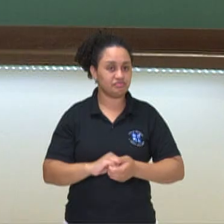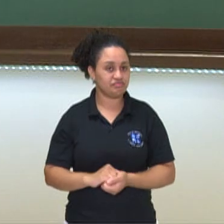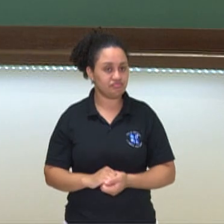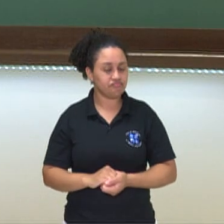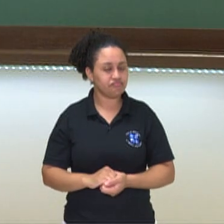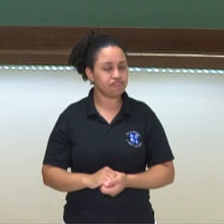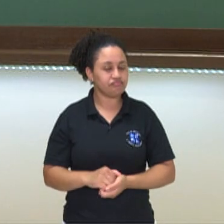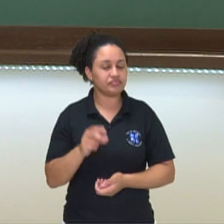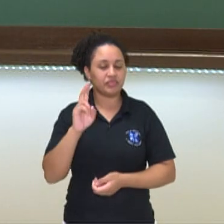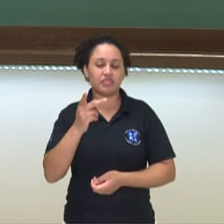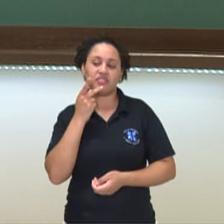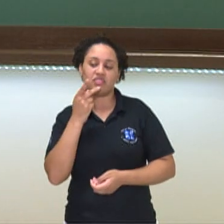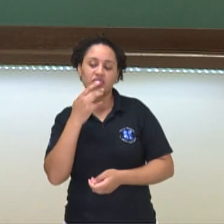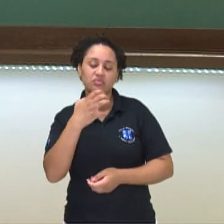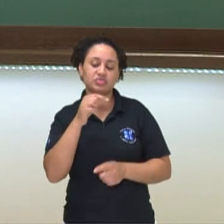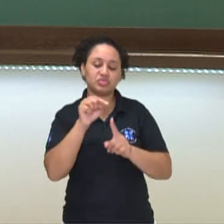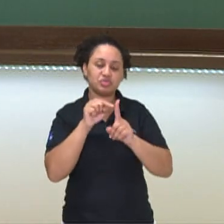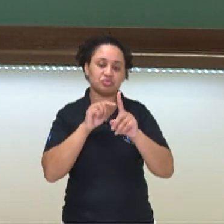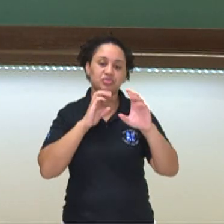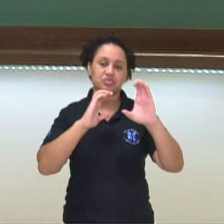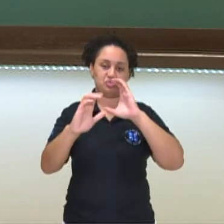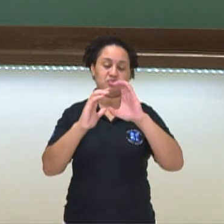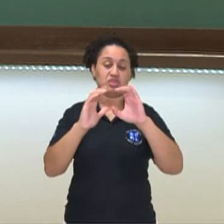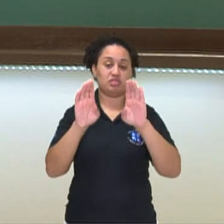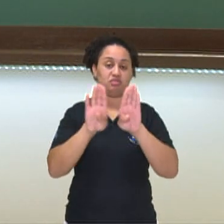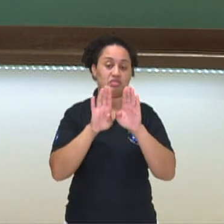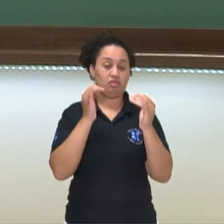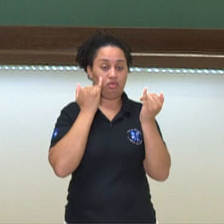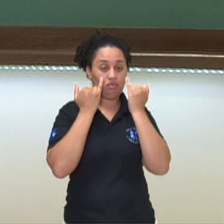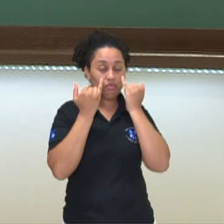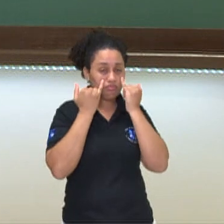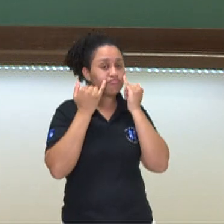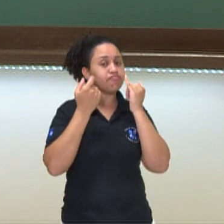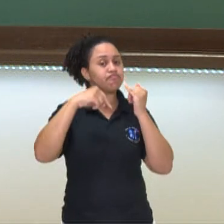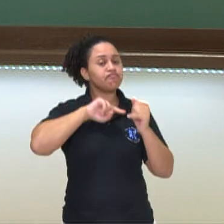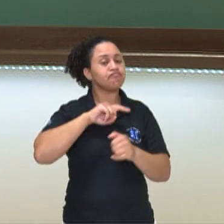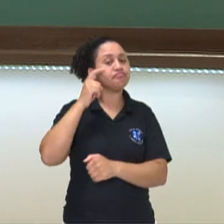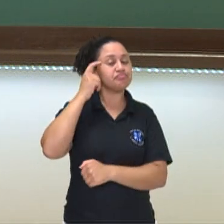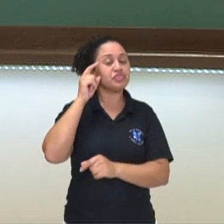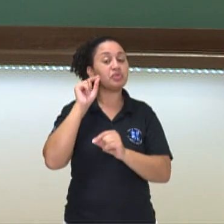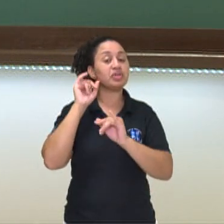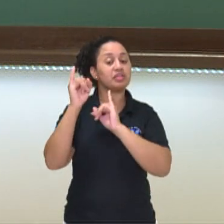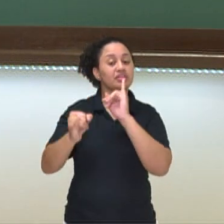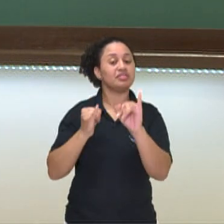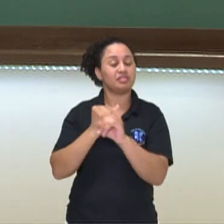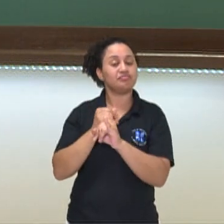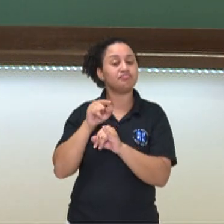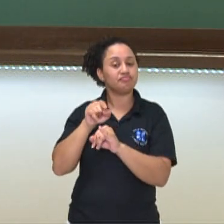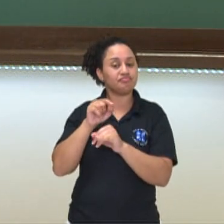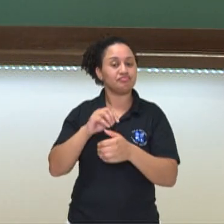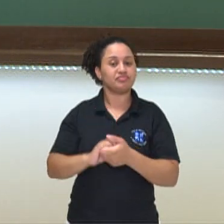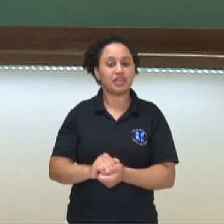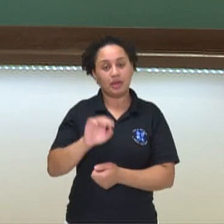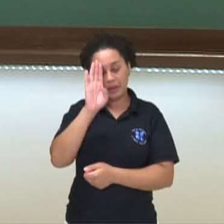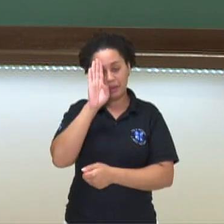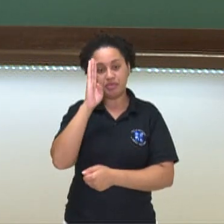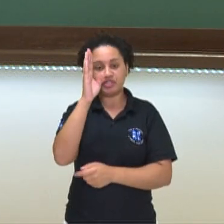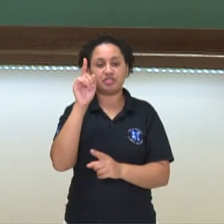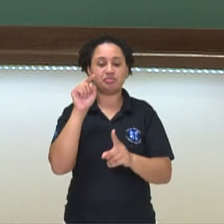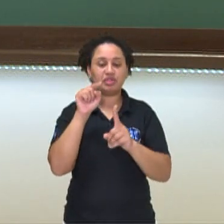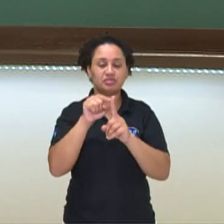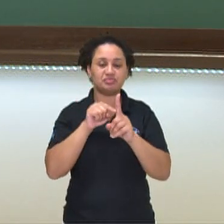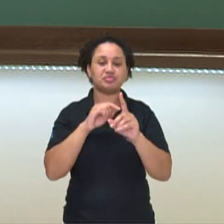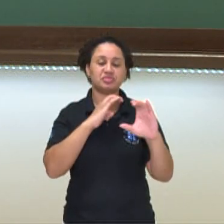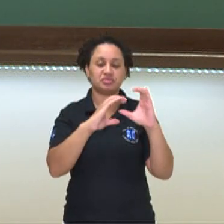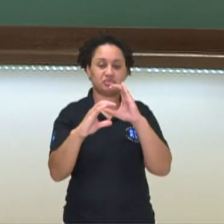ao falar de meios de comunicação e informação, nós sempre pensamos na internet como o principal meio de